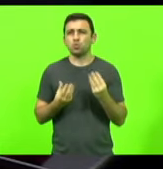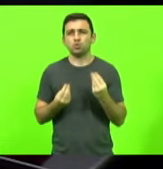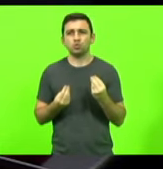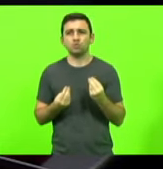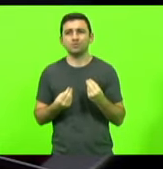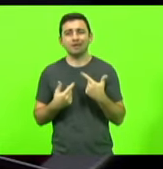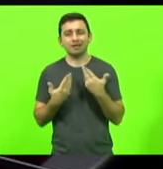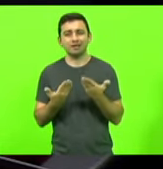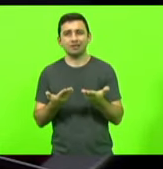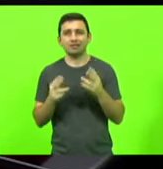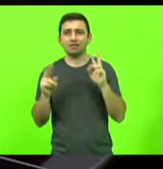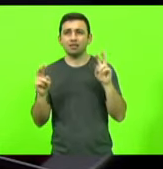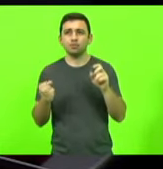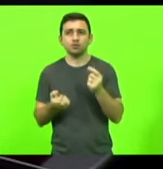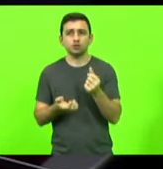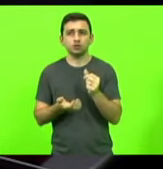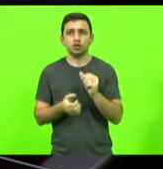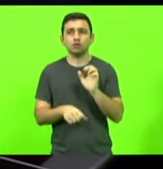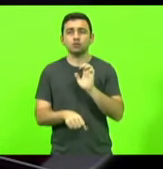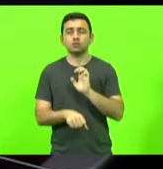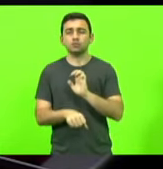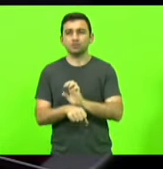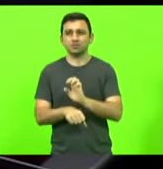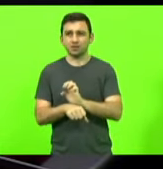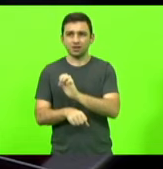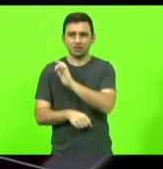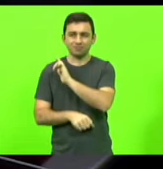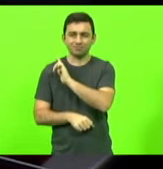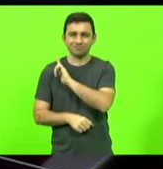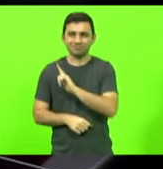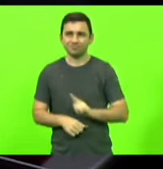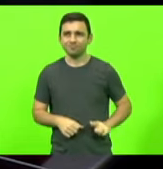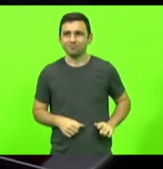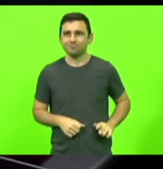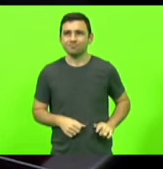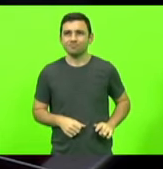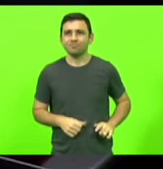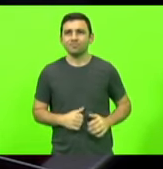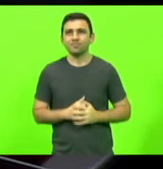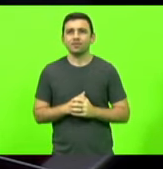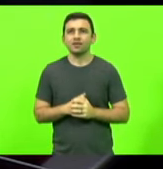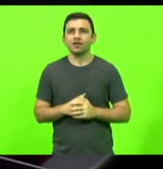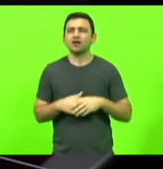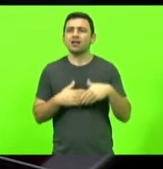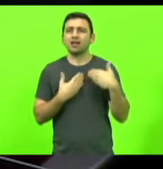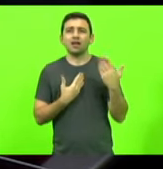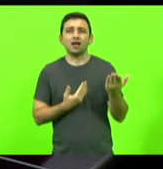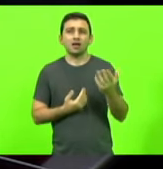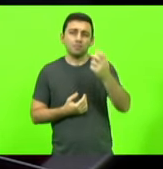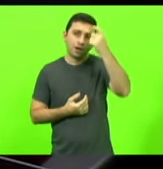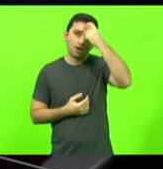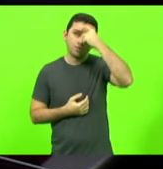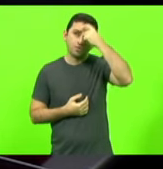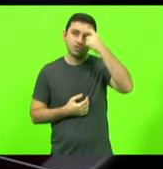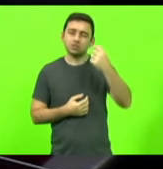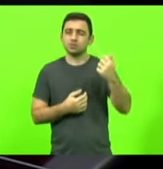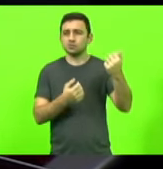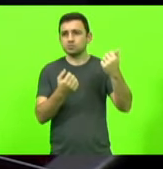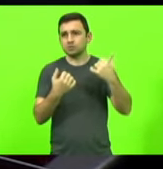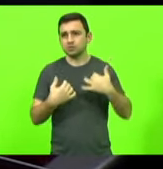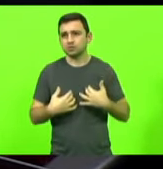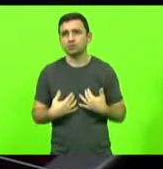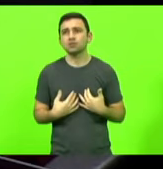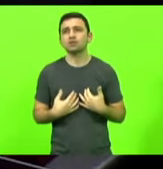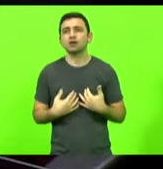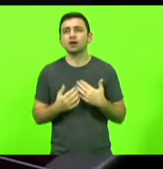sobre recursos estaduais, não é a primeira, o deputado Maurício Scudillar, que já me socorreu aqui com diversas outras oportunidades de recursos estaduais para